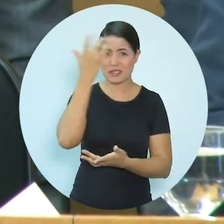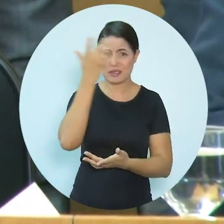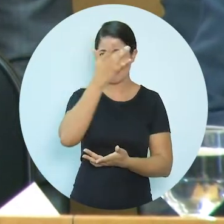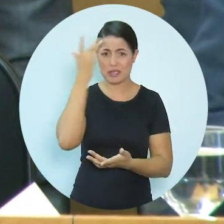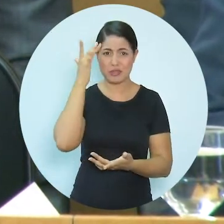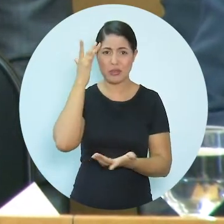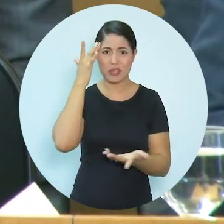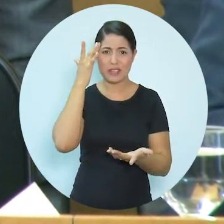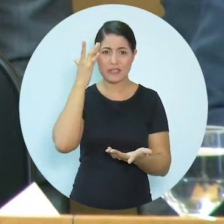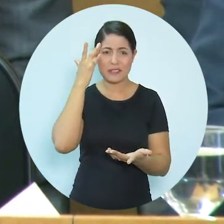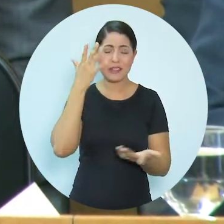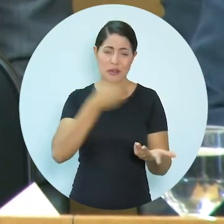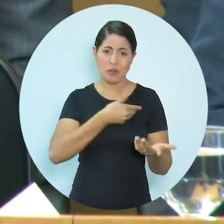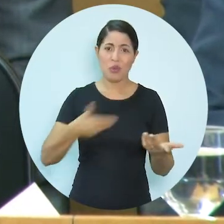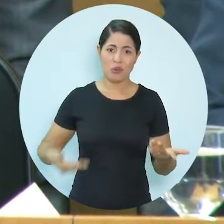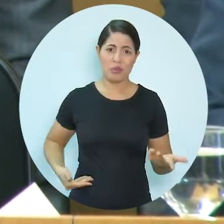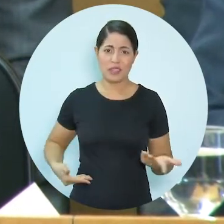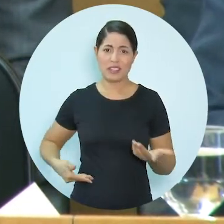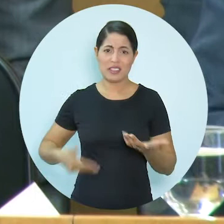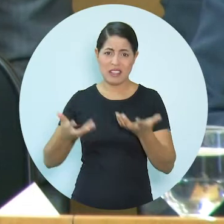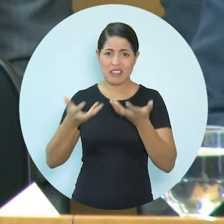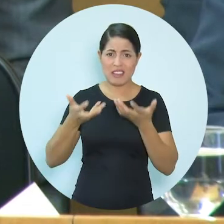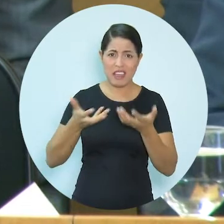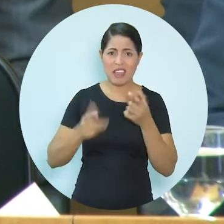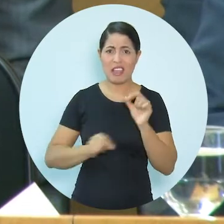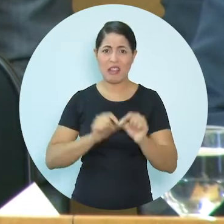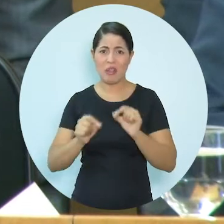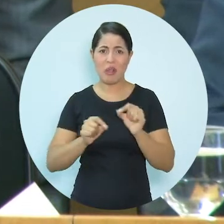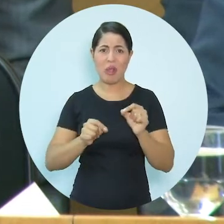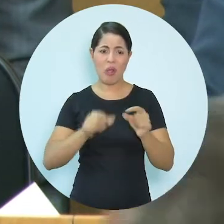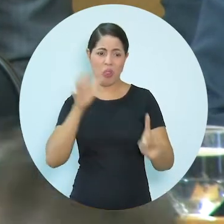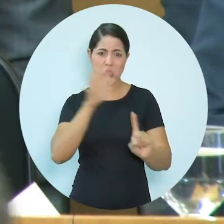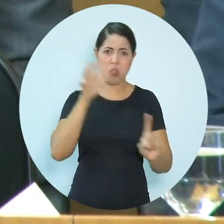públicas tentando interferir no ambiente das